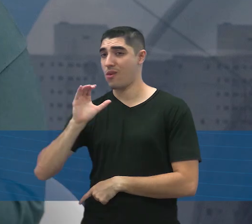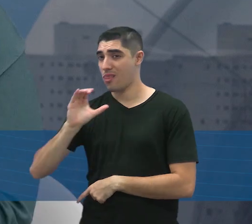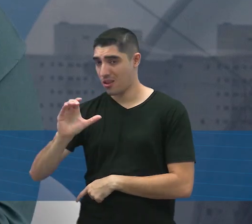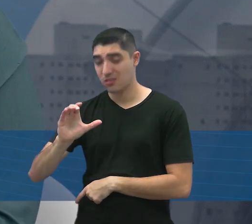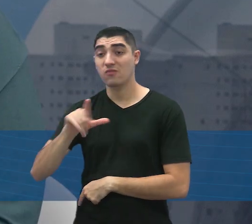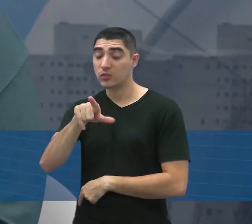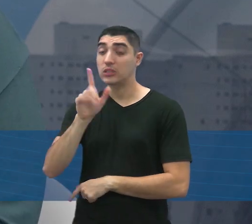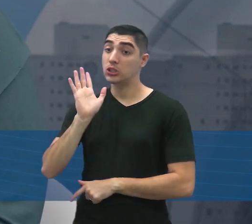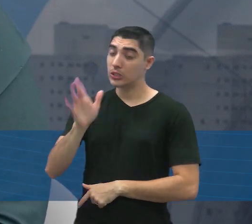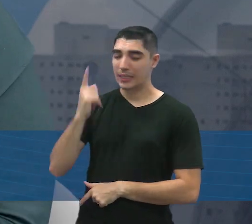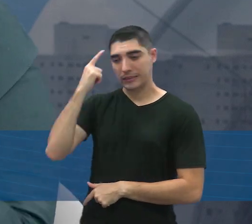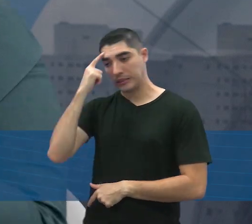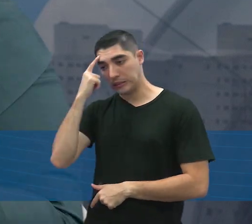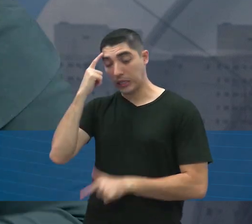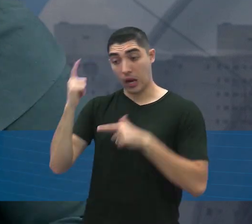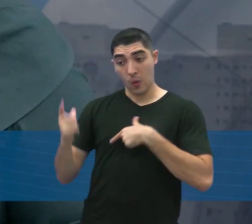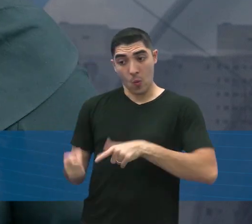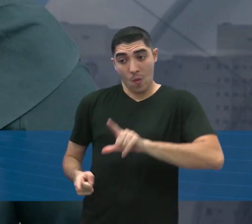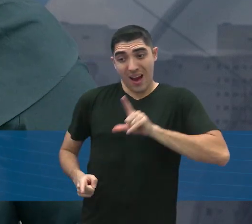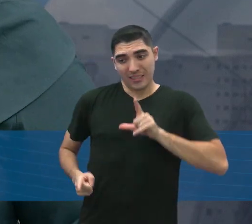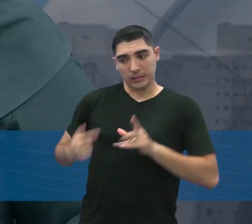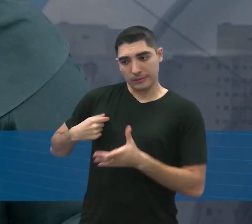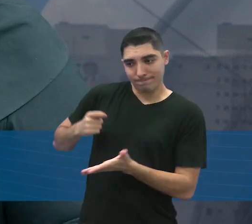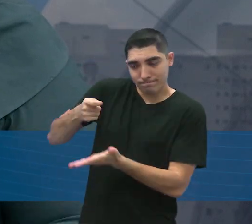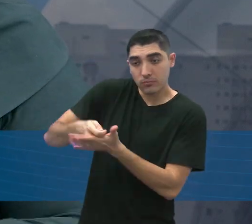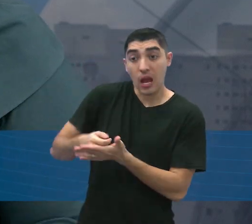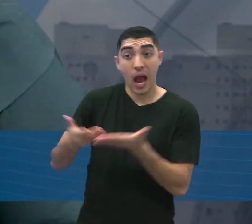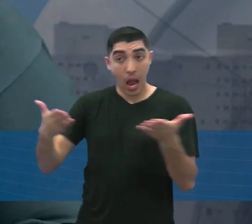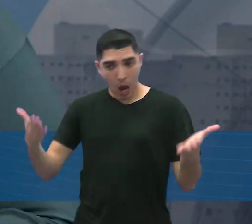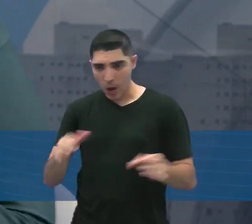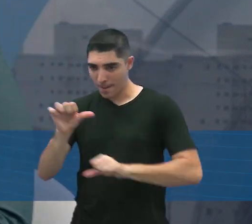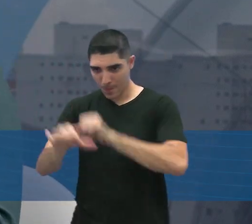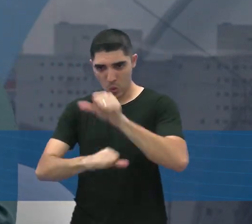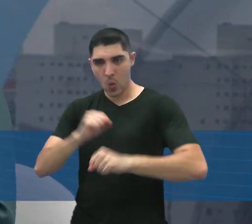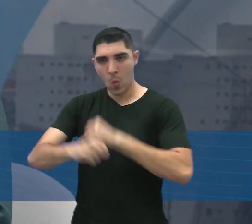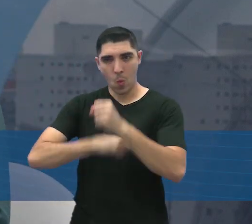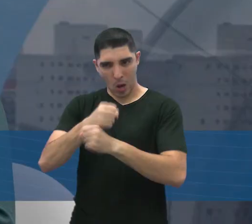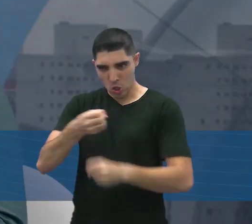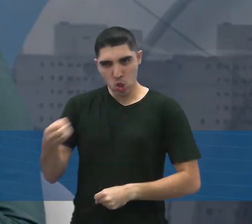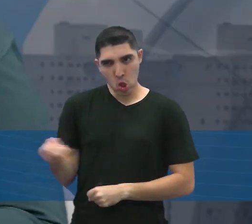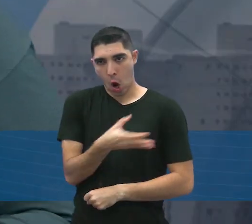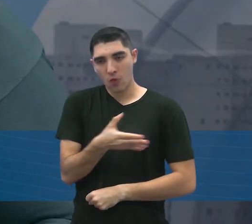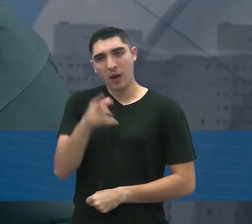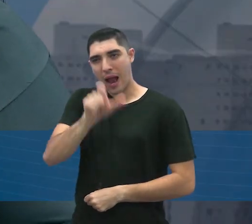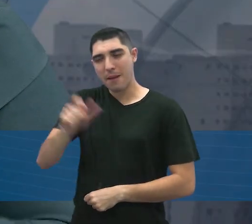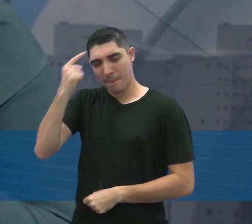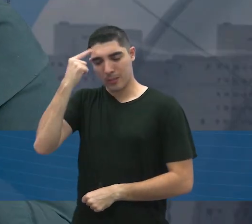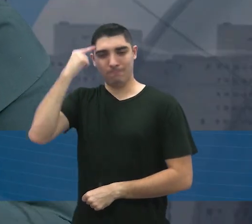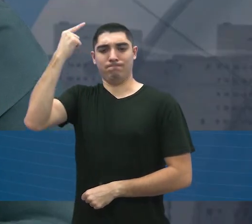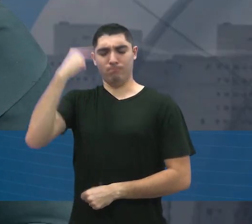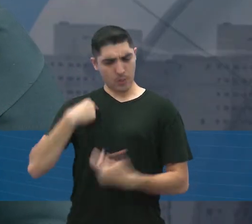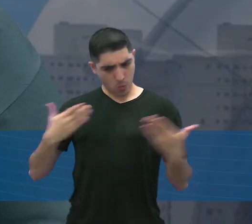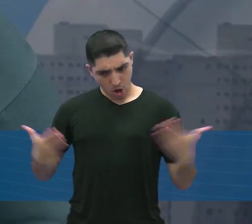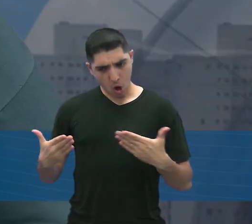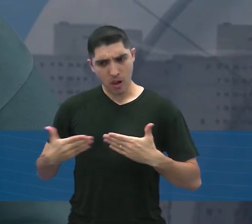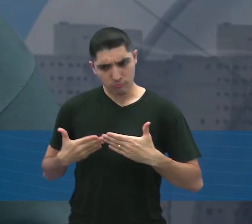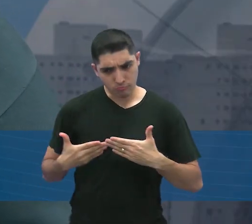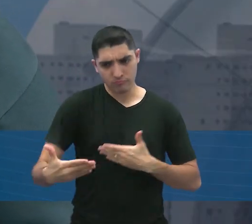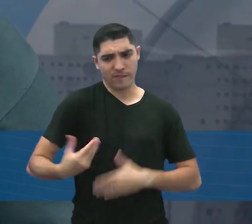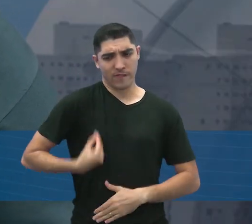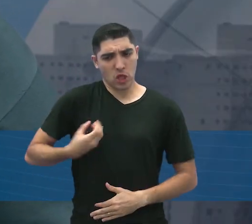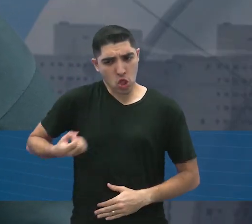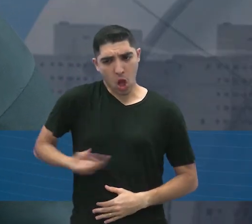se comprometeu. E agora que vai virar o ano, né? Ano novo é sempre um marco para recomeçar, agir diferente,